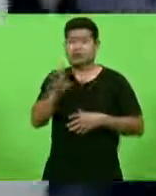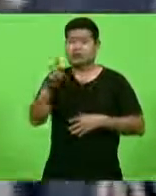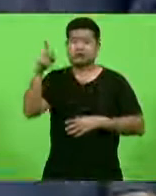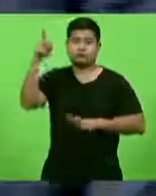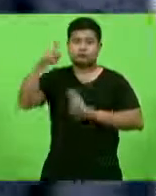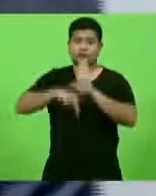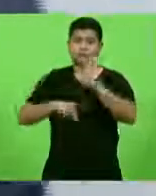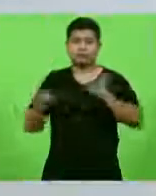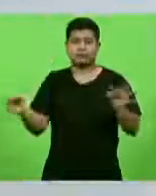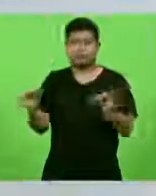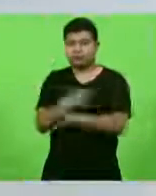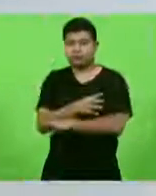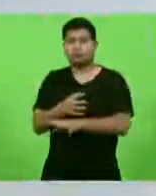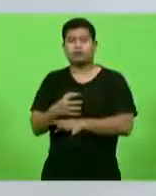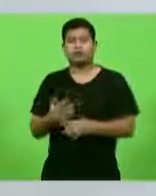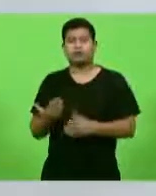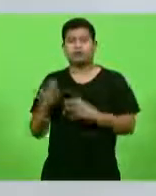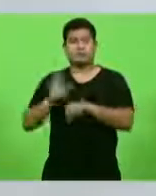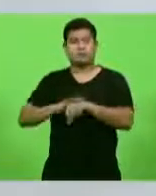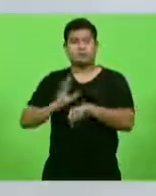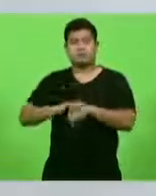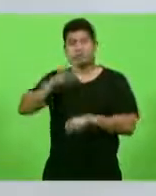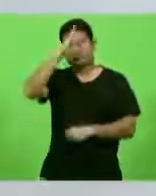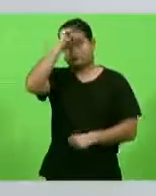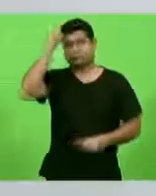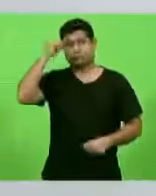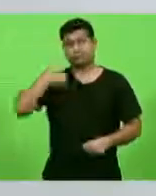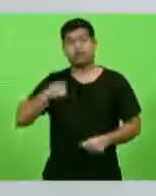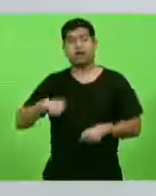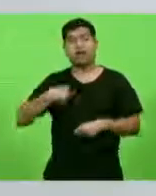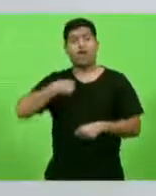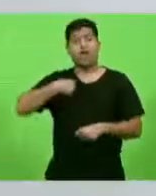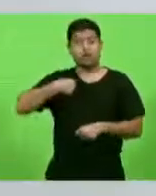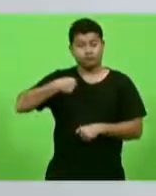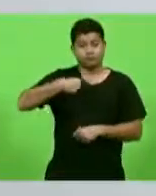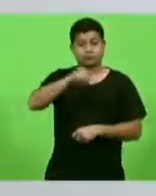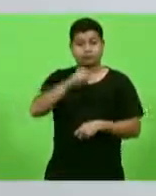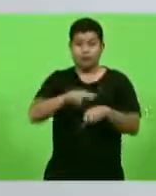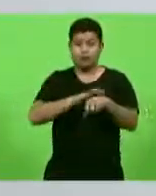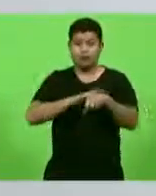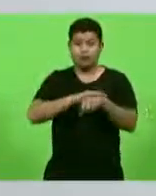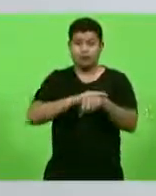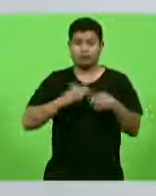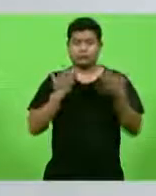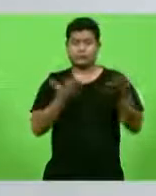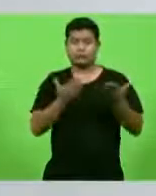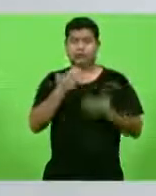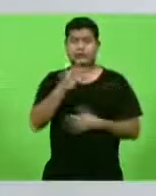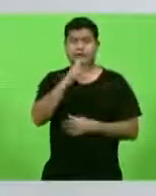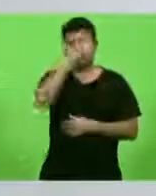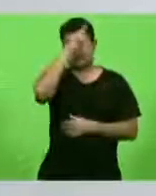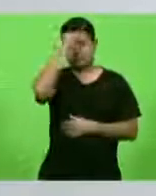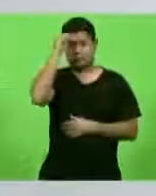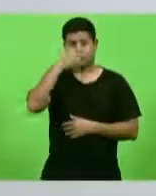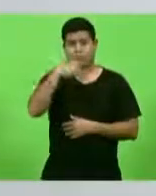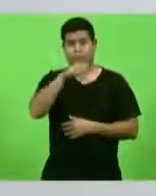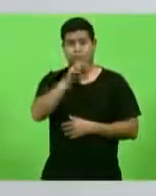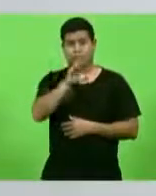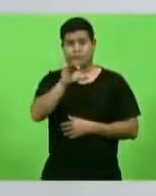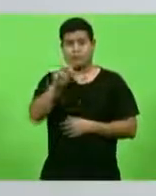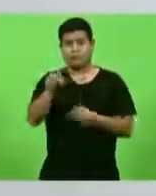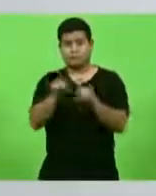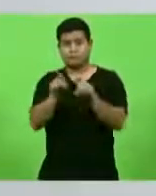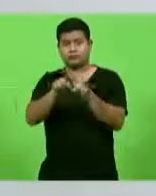conclusão do projeto a cargo da Prefeitura. Eu conversei com o prefeito Mário Hidelbrandi a respeito disso, com o